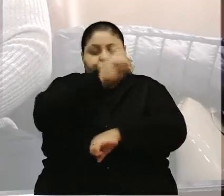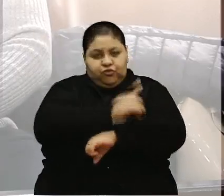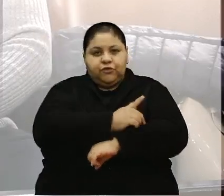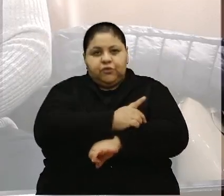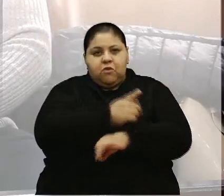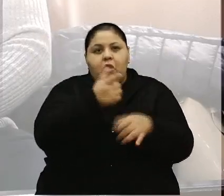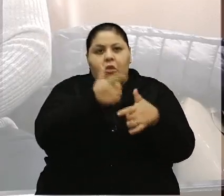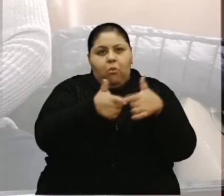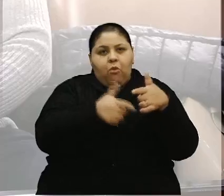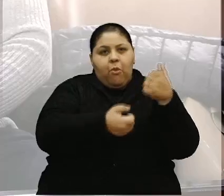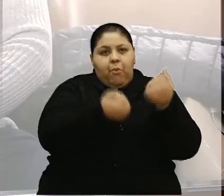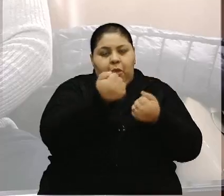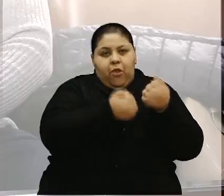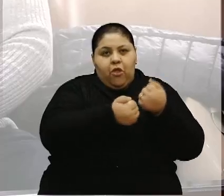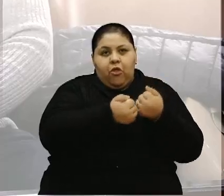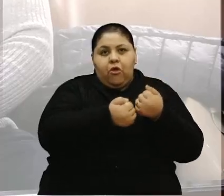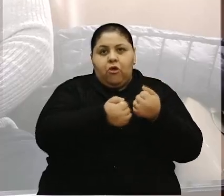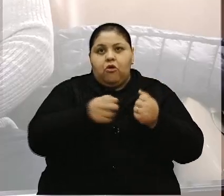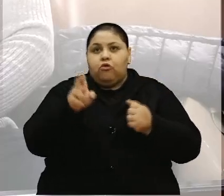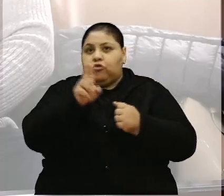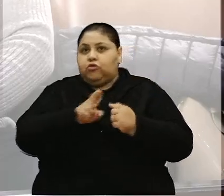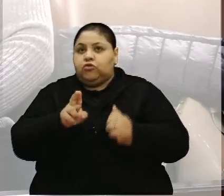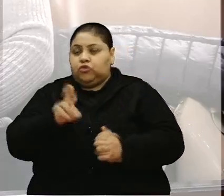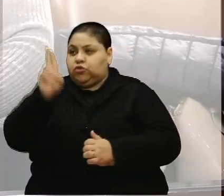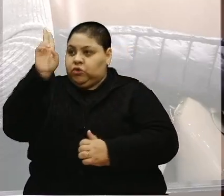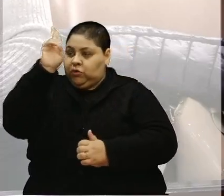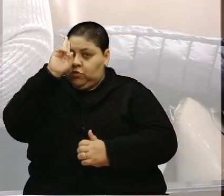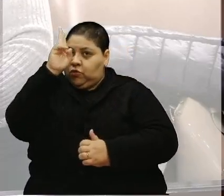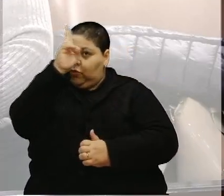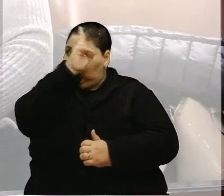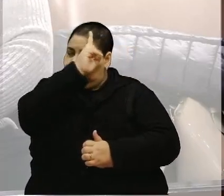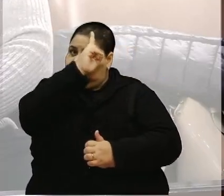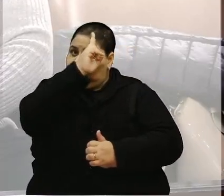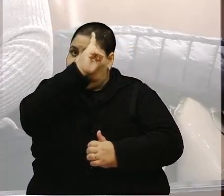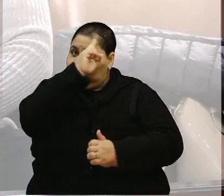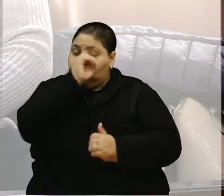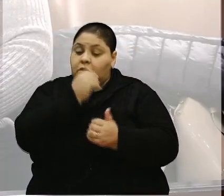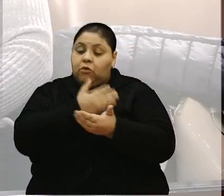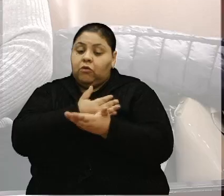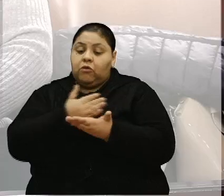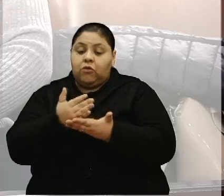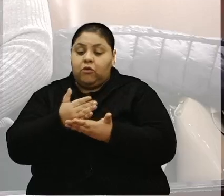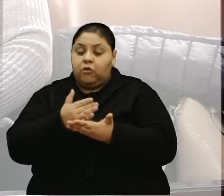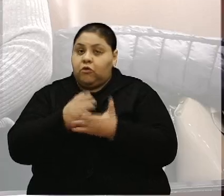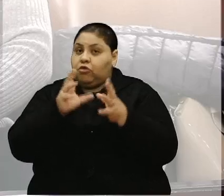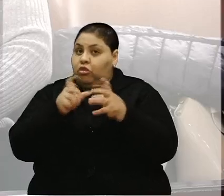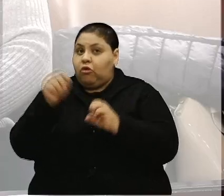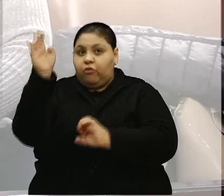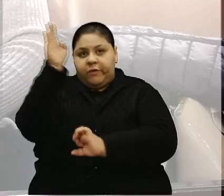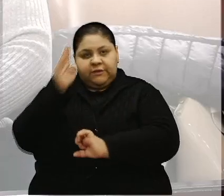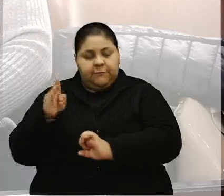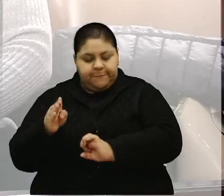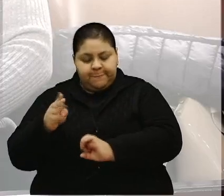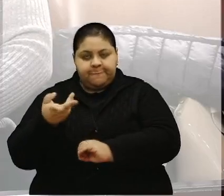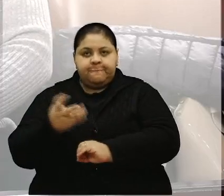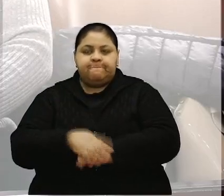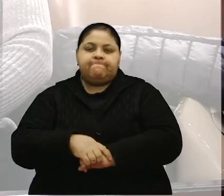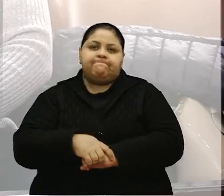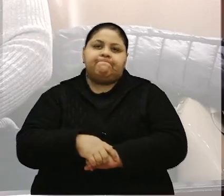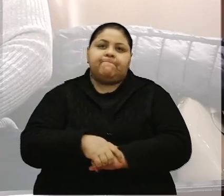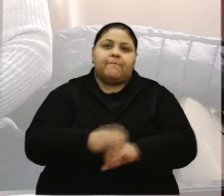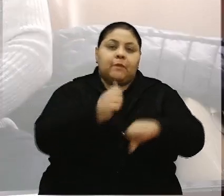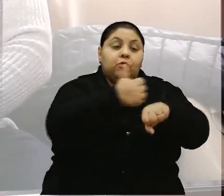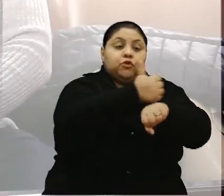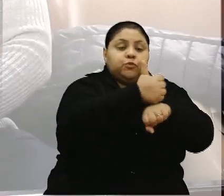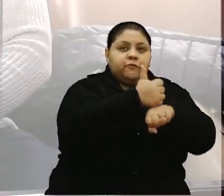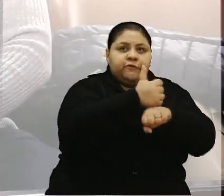e estou usando esse sistema novo de transporte que surgiu em todo o Brasil. A classe dos